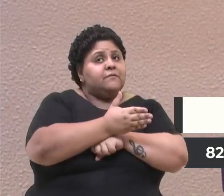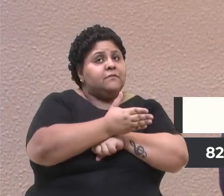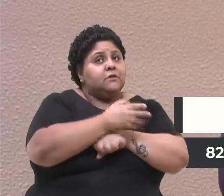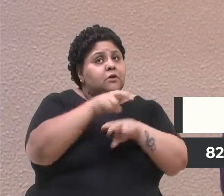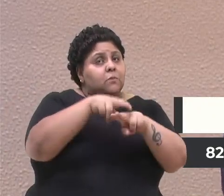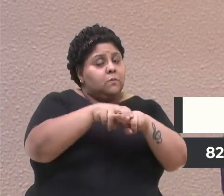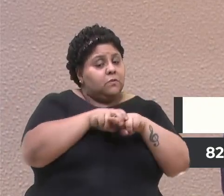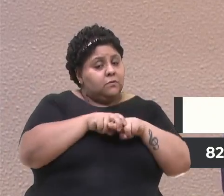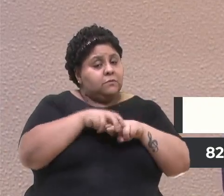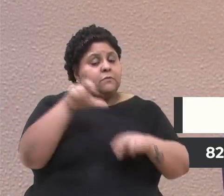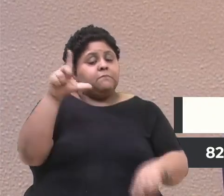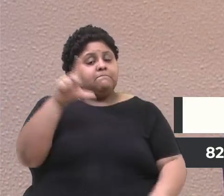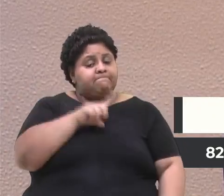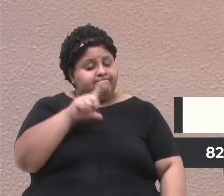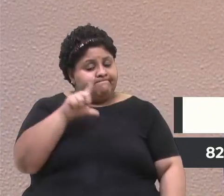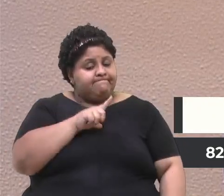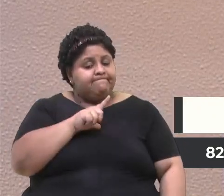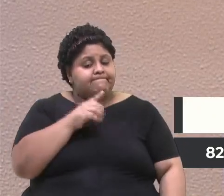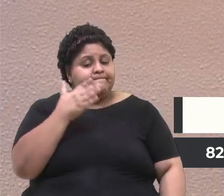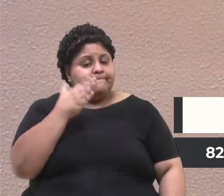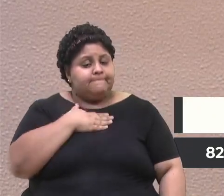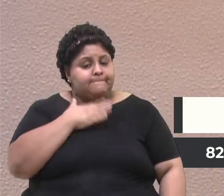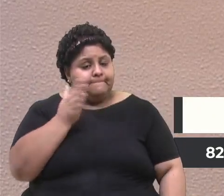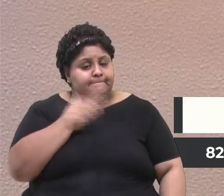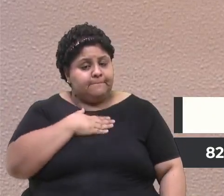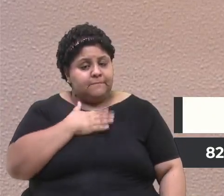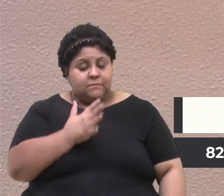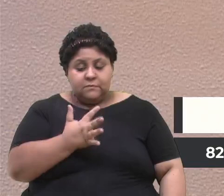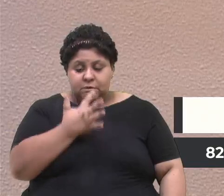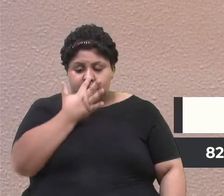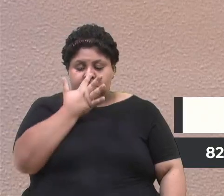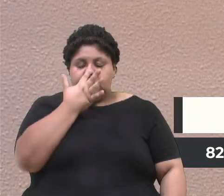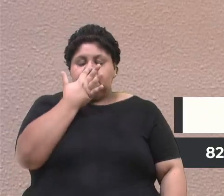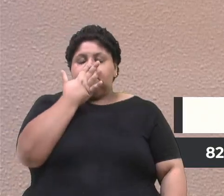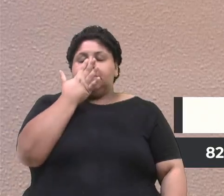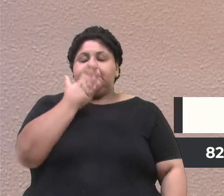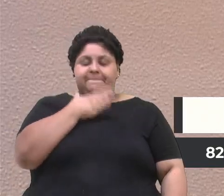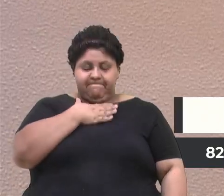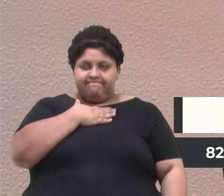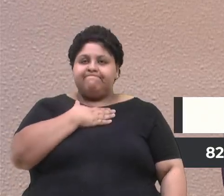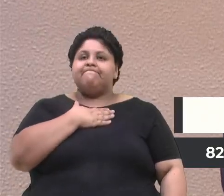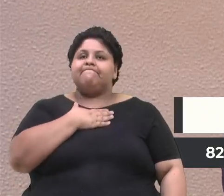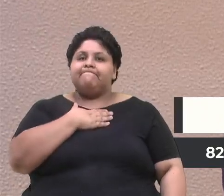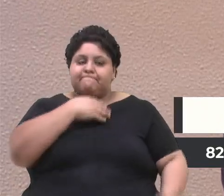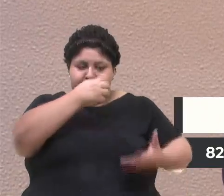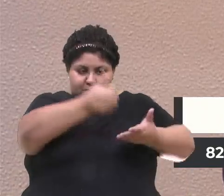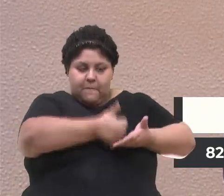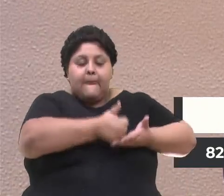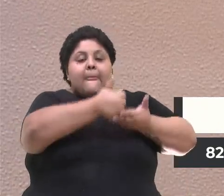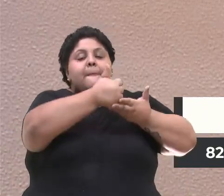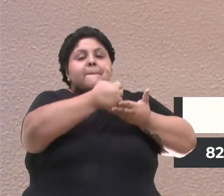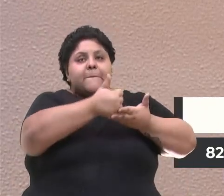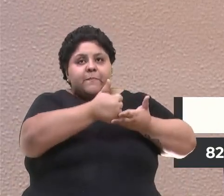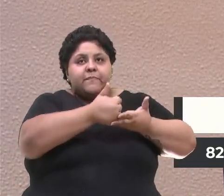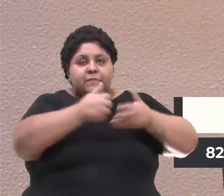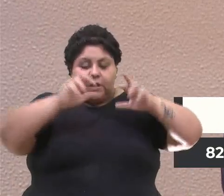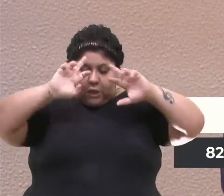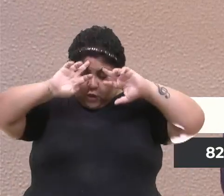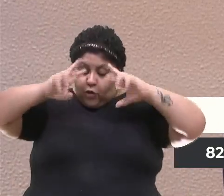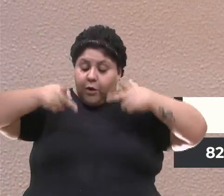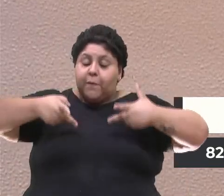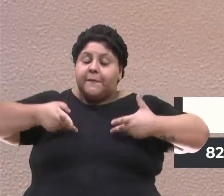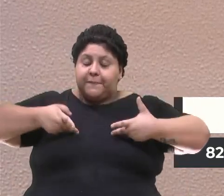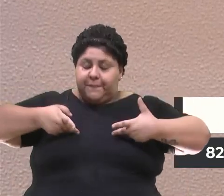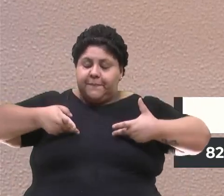tem minha admiração, o meu apoio e o reconhecimento de